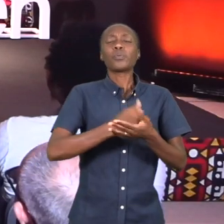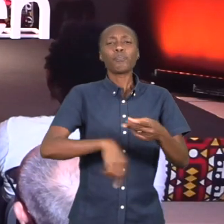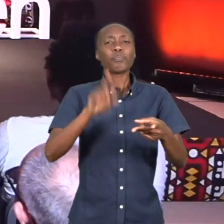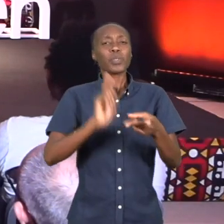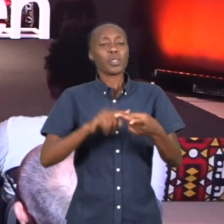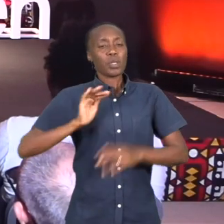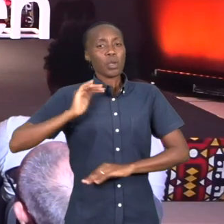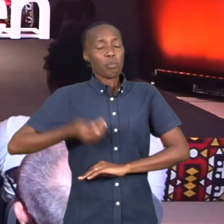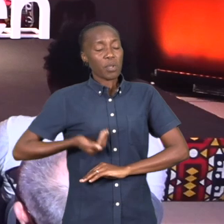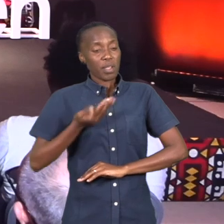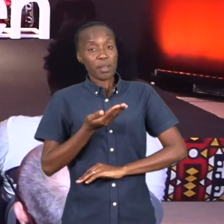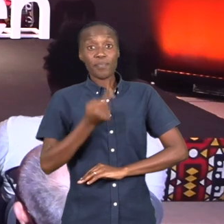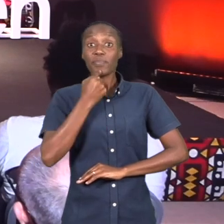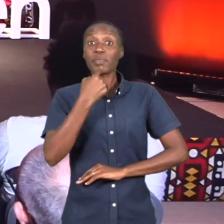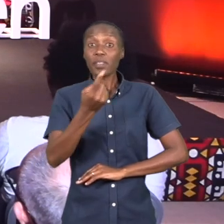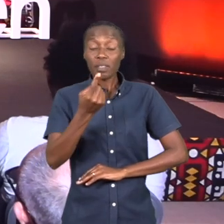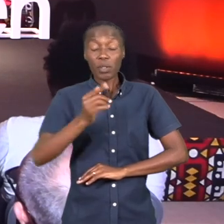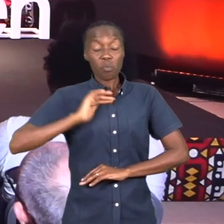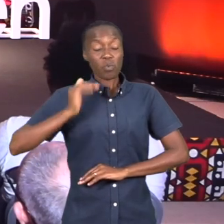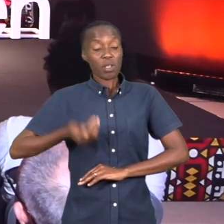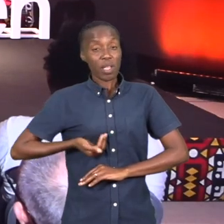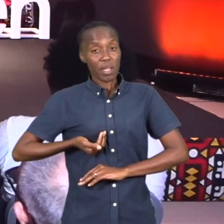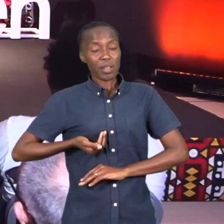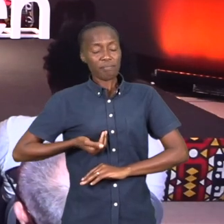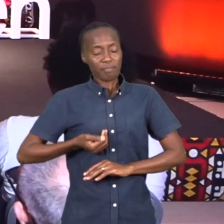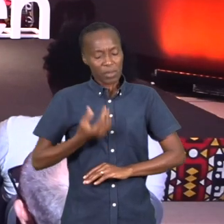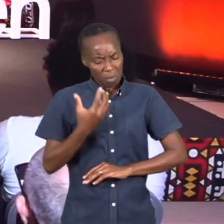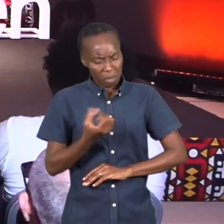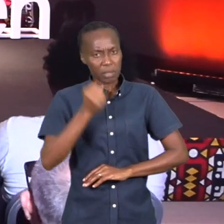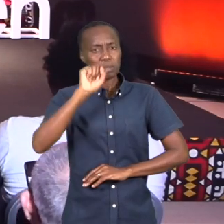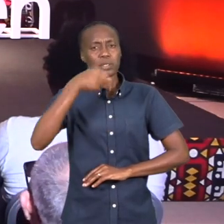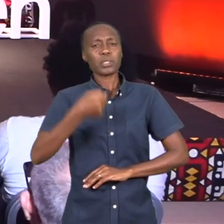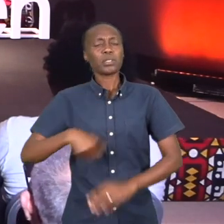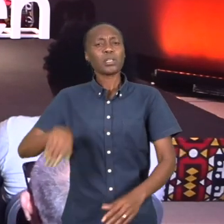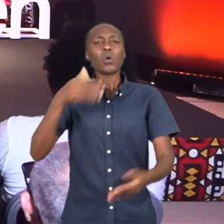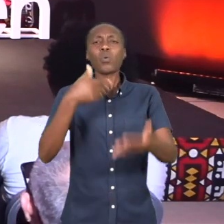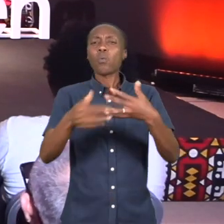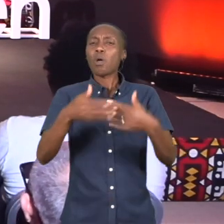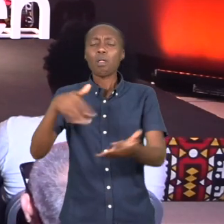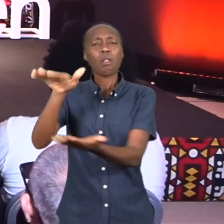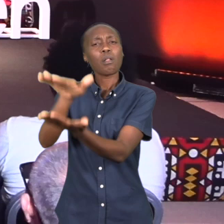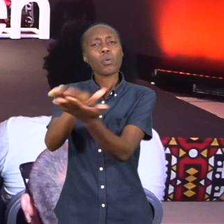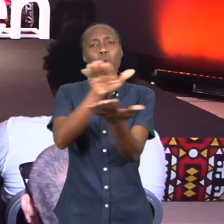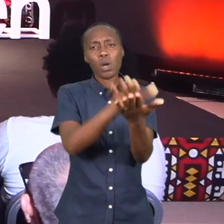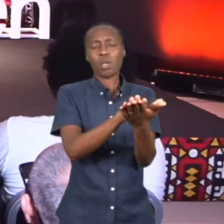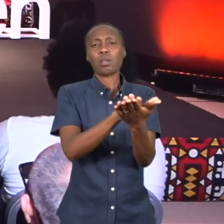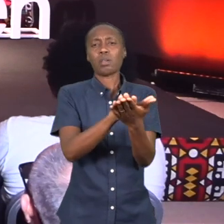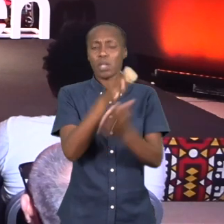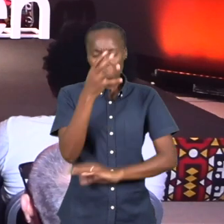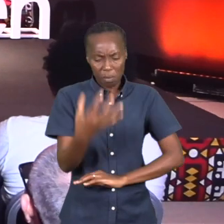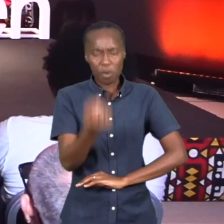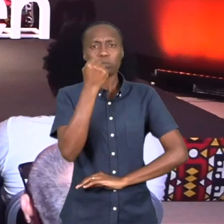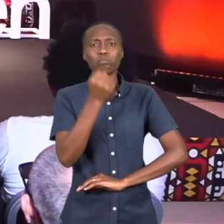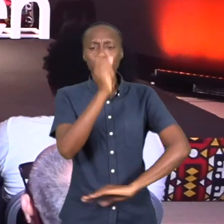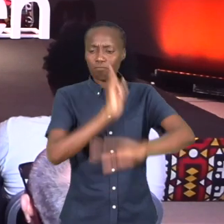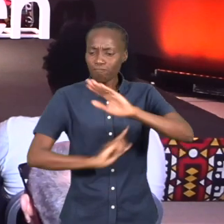mulher é... Permitam-me corrigir isso. A mulher tem todos os lugares que couberem nas